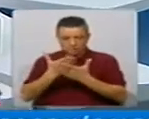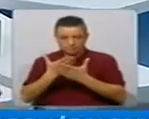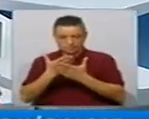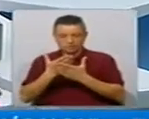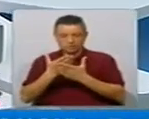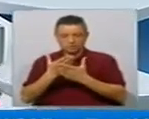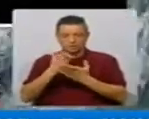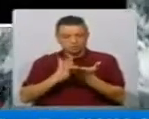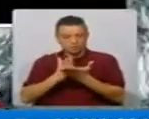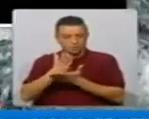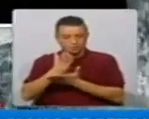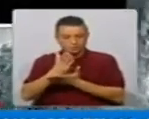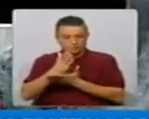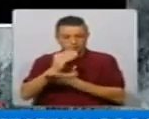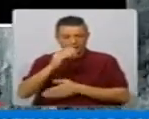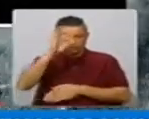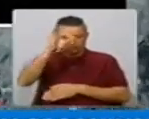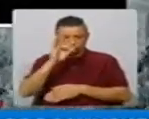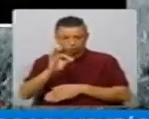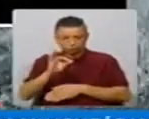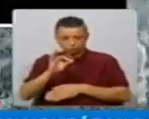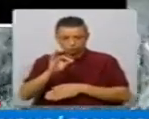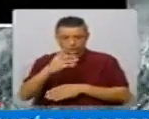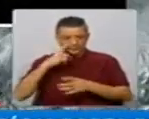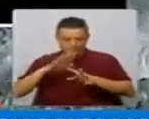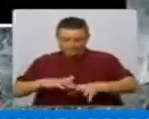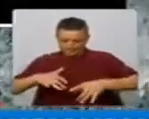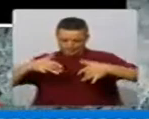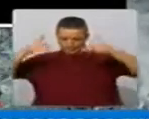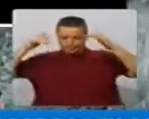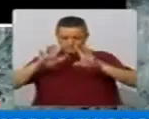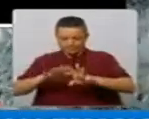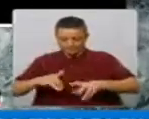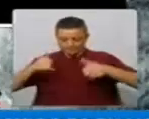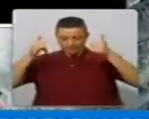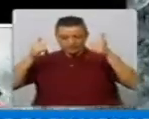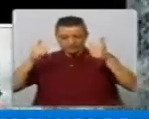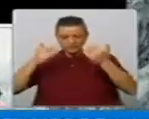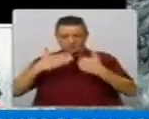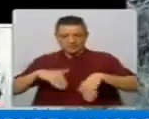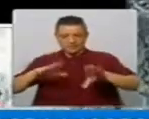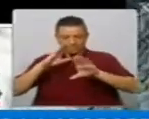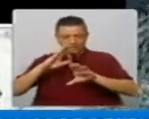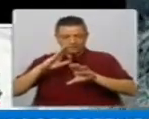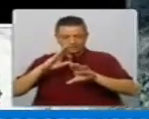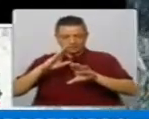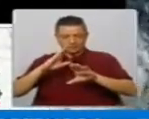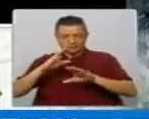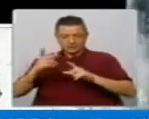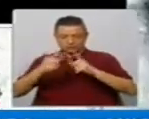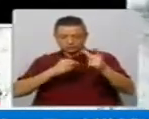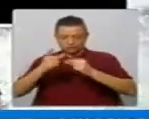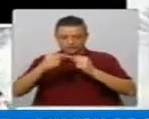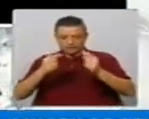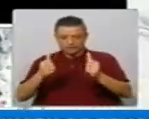enxame. Contribui com cerca de 10% do brilho deste enxame. Portanto, são estrelas vagabundas, mas